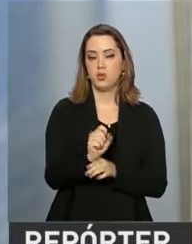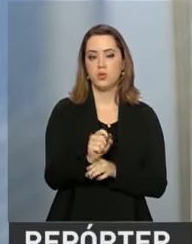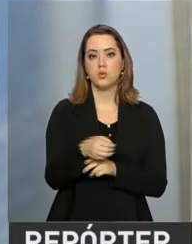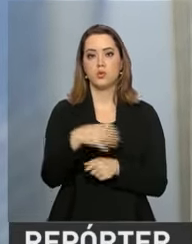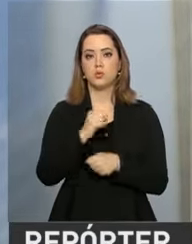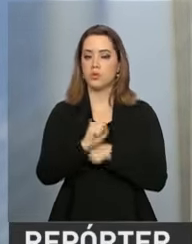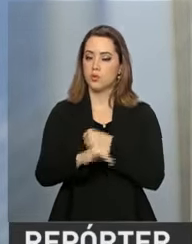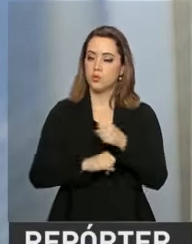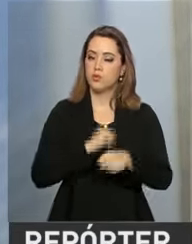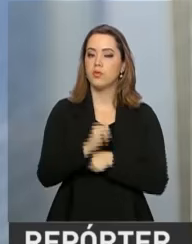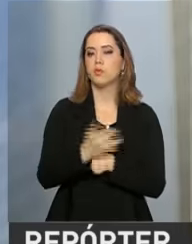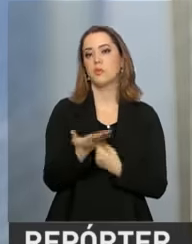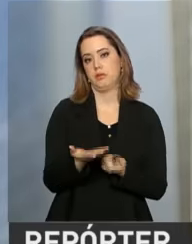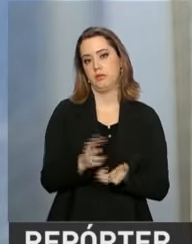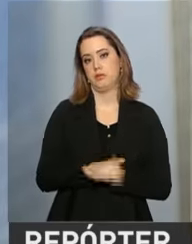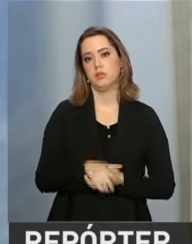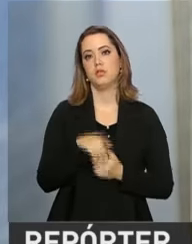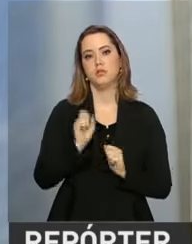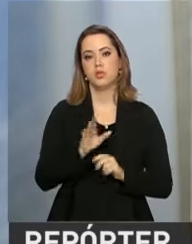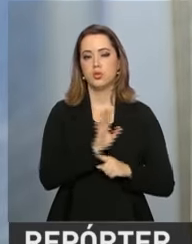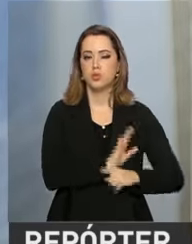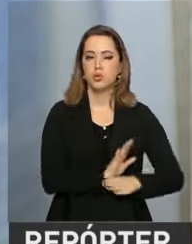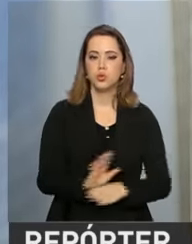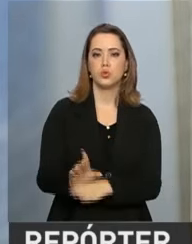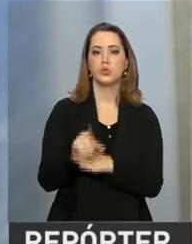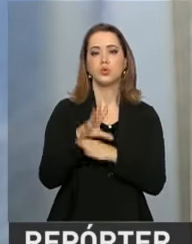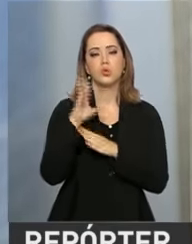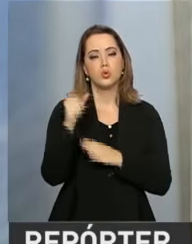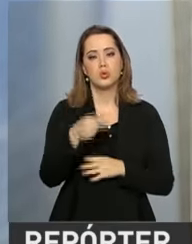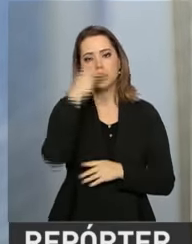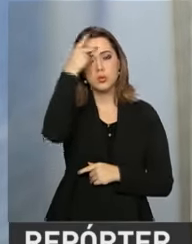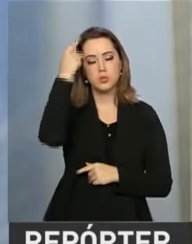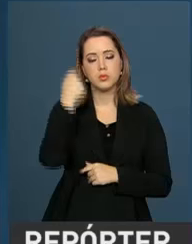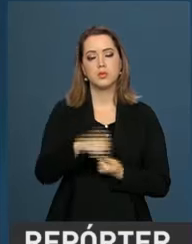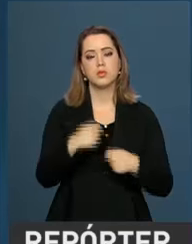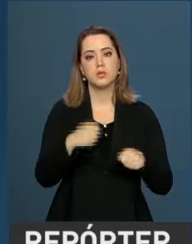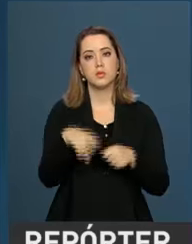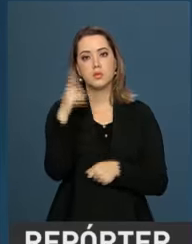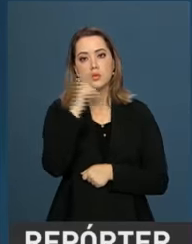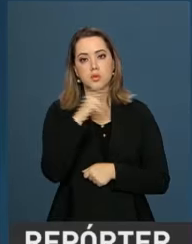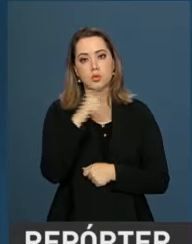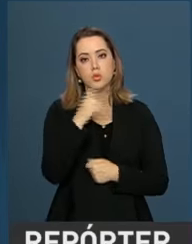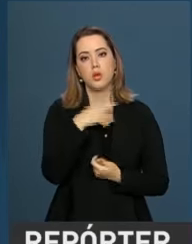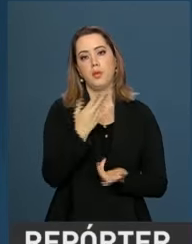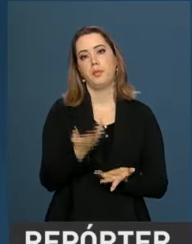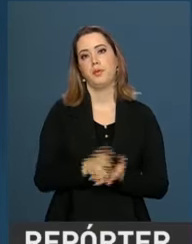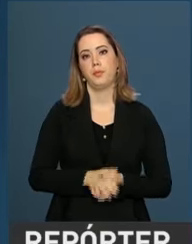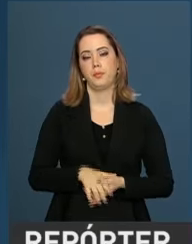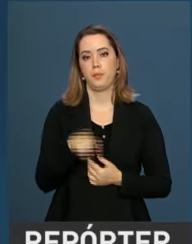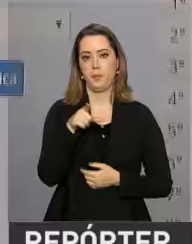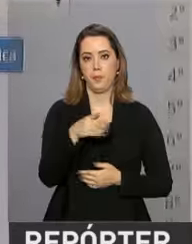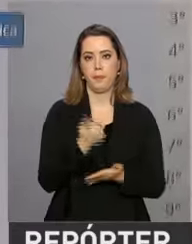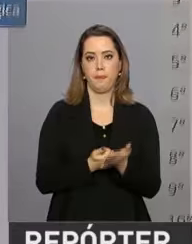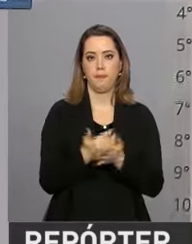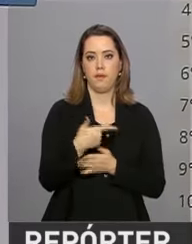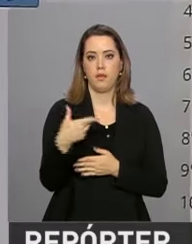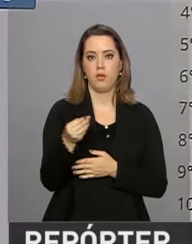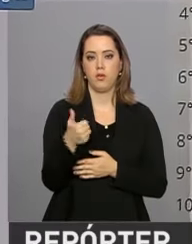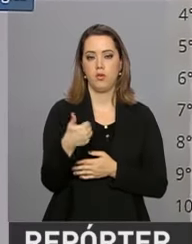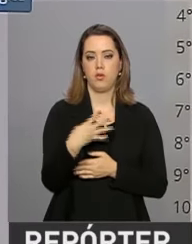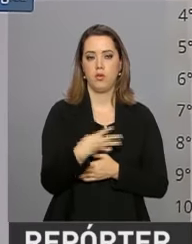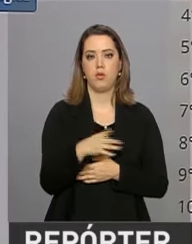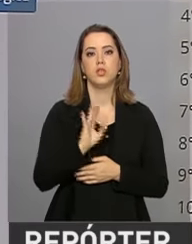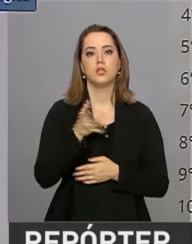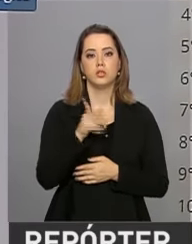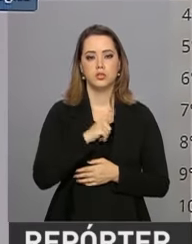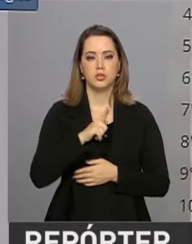favorecer, certo? Todos aqueles que dependem de um atendimento mais rápido. Desde que foi lançado, em 2014, o site já teve